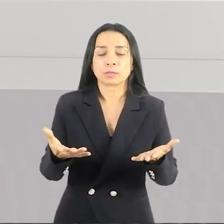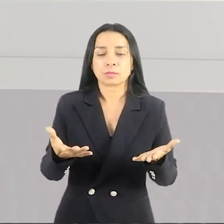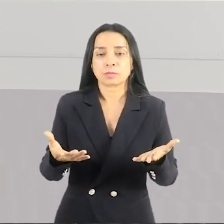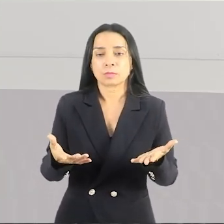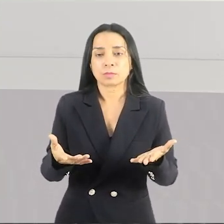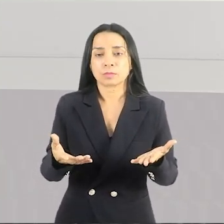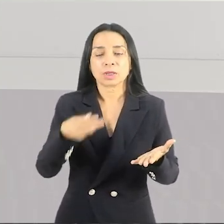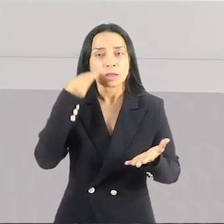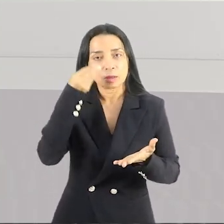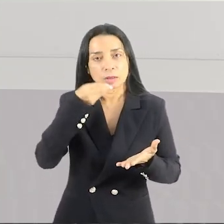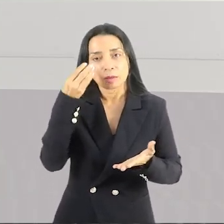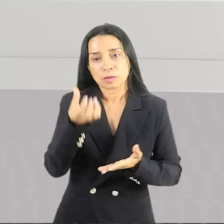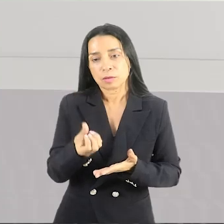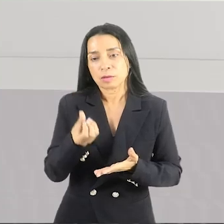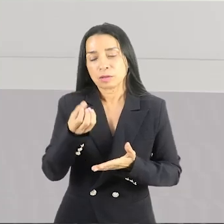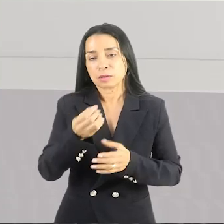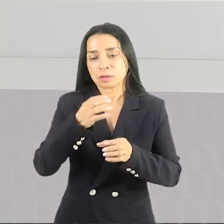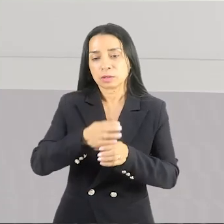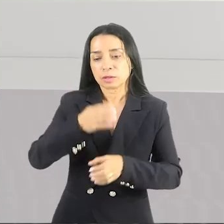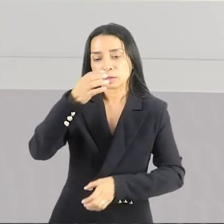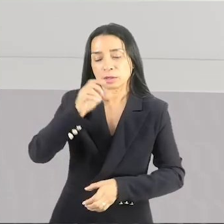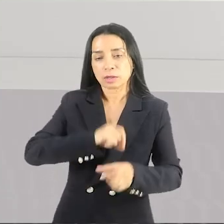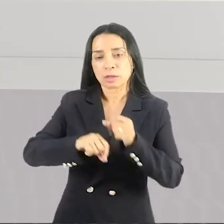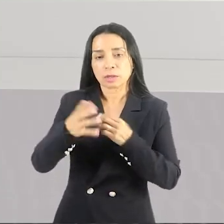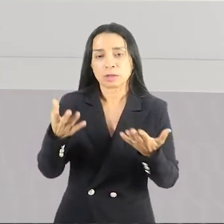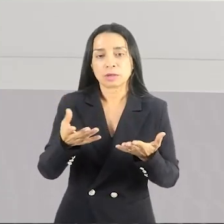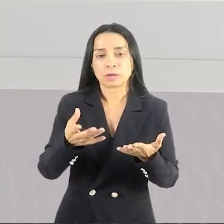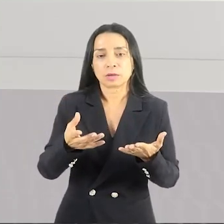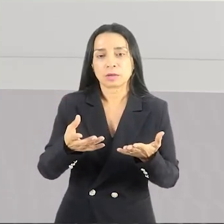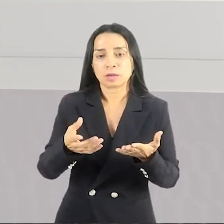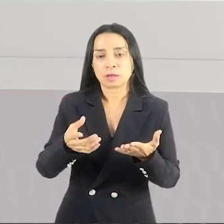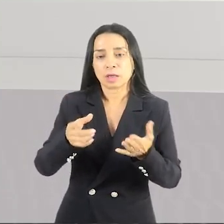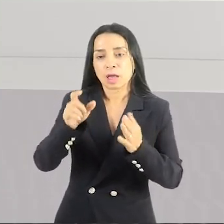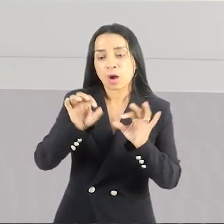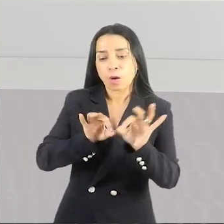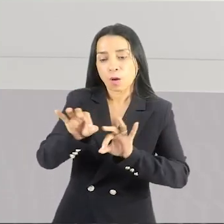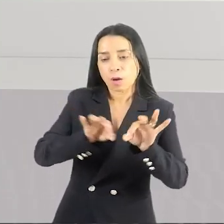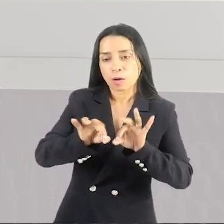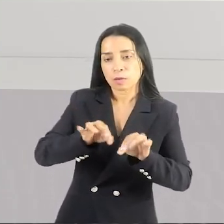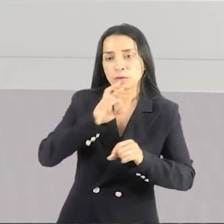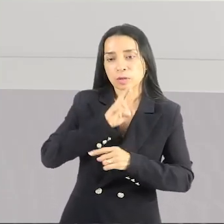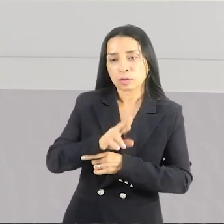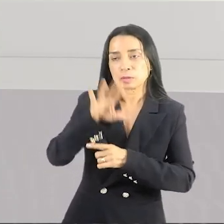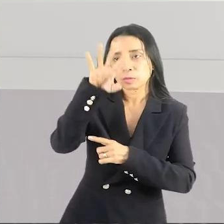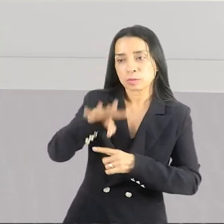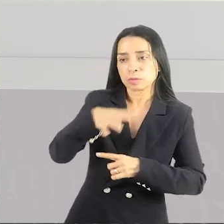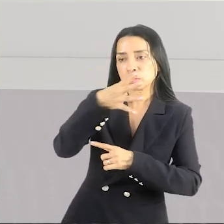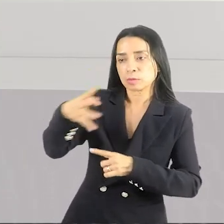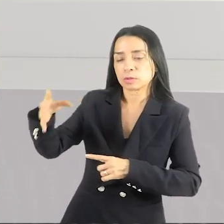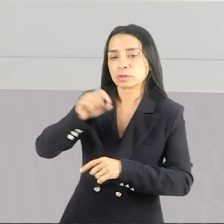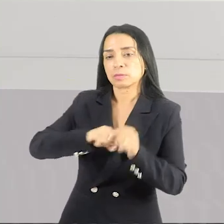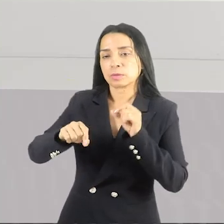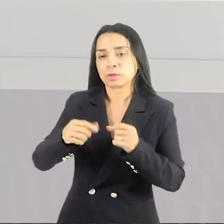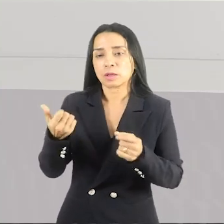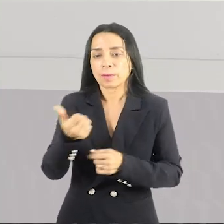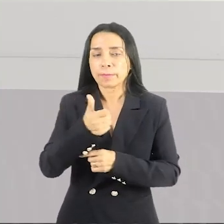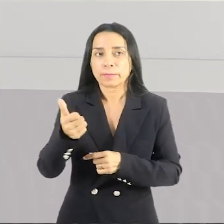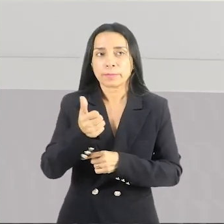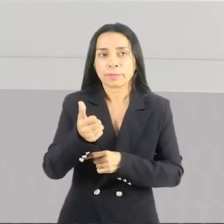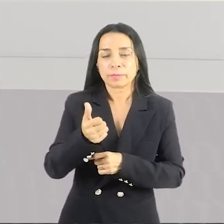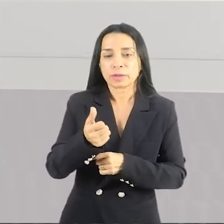60 garrafas. Então ele botou o resultado numa tabela. Numa primeira coluna ele botou a quantidade de